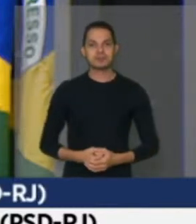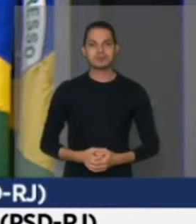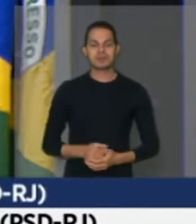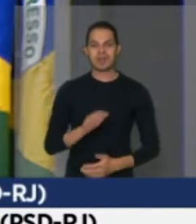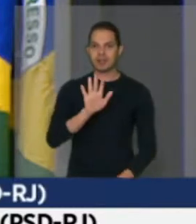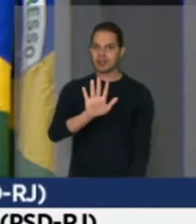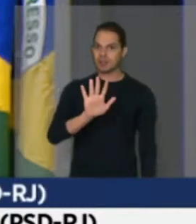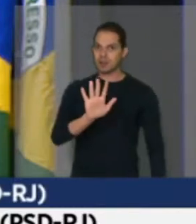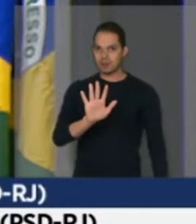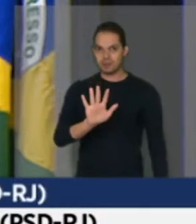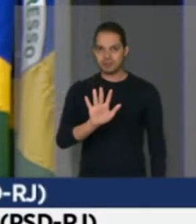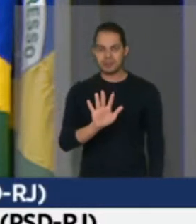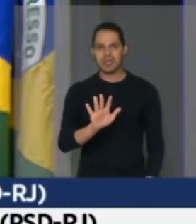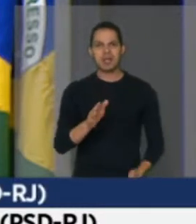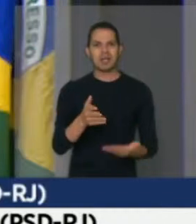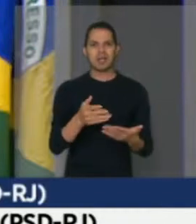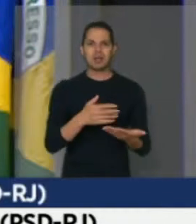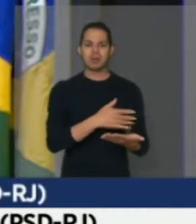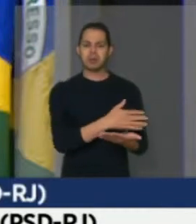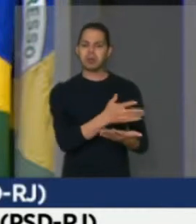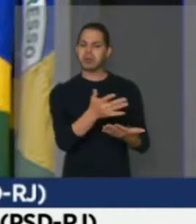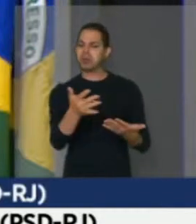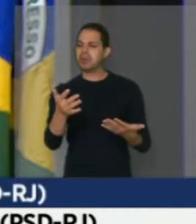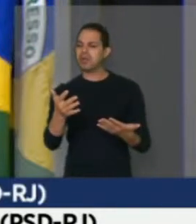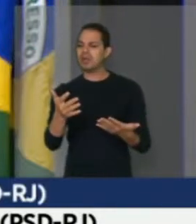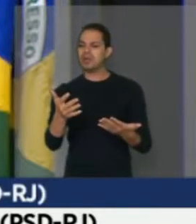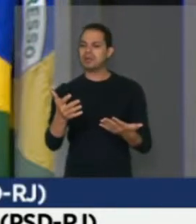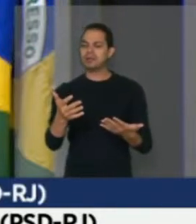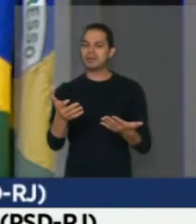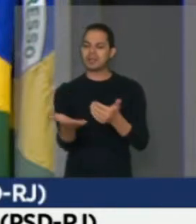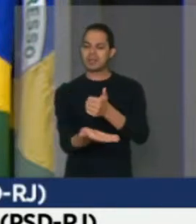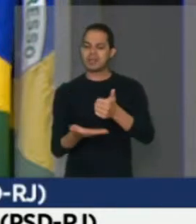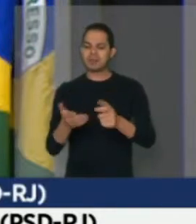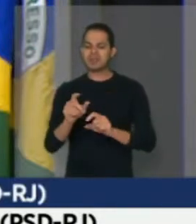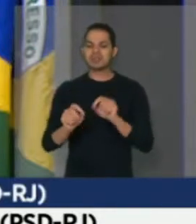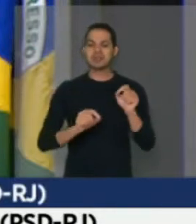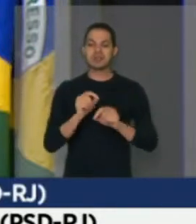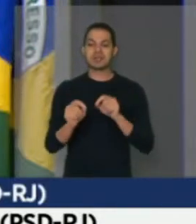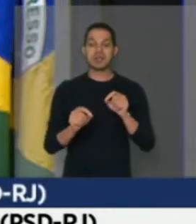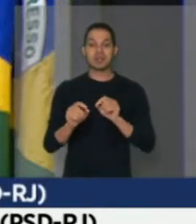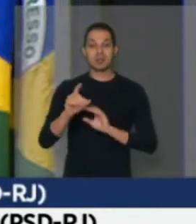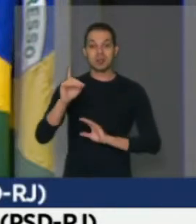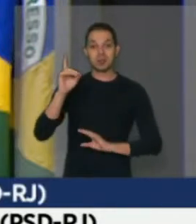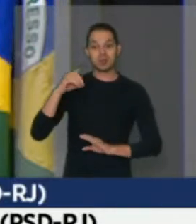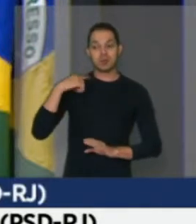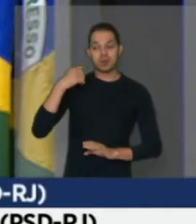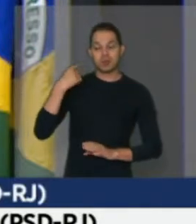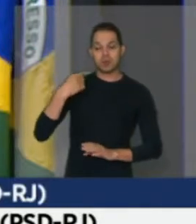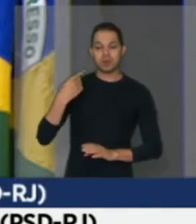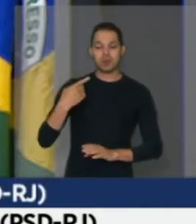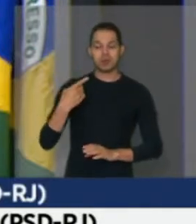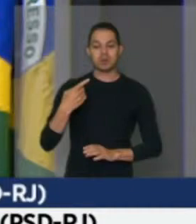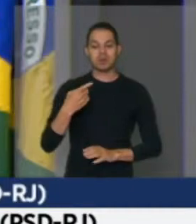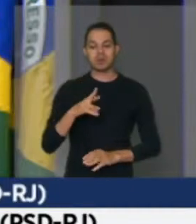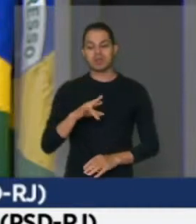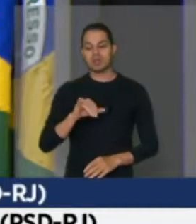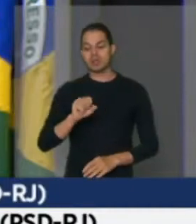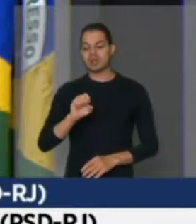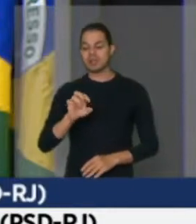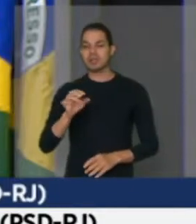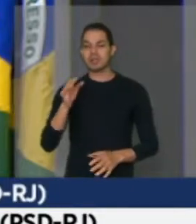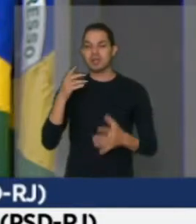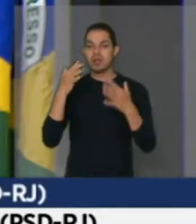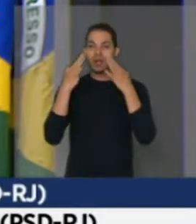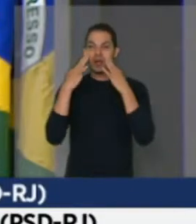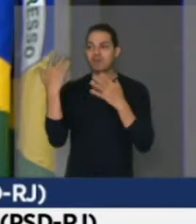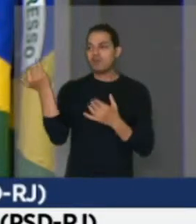Agora, isso se baseia apenas em que a gente chama no direito, perdão, no hearsay, ou seja, no ouvir